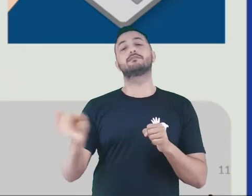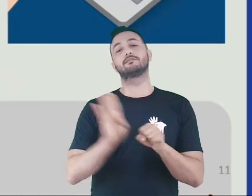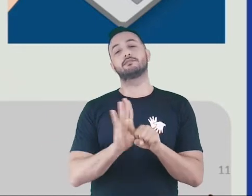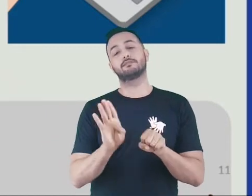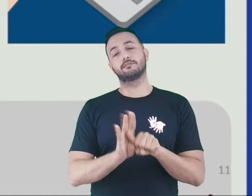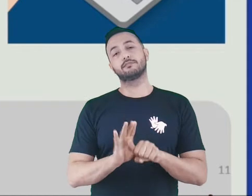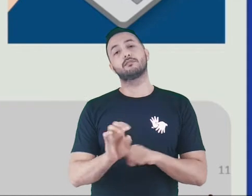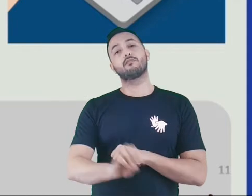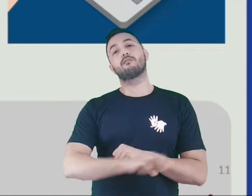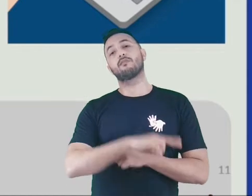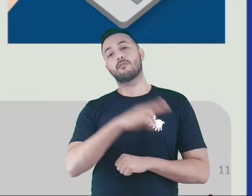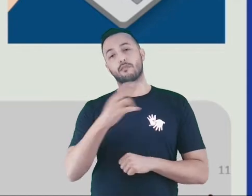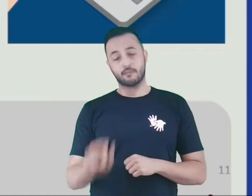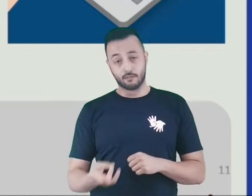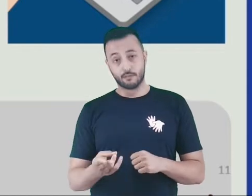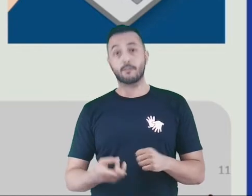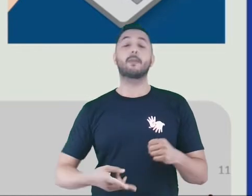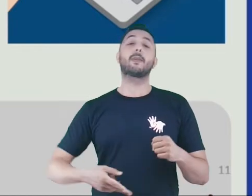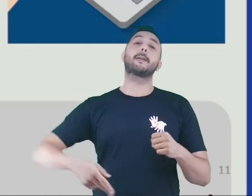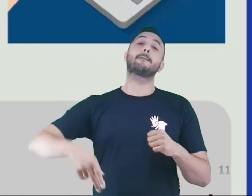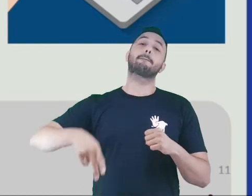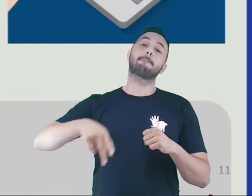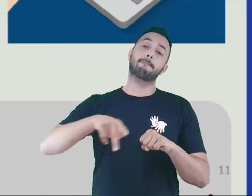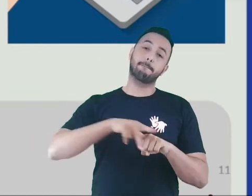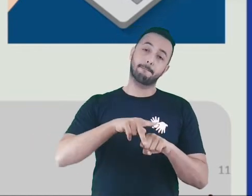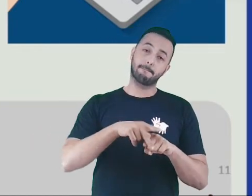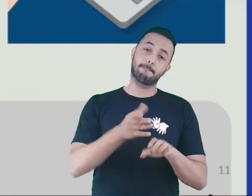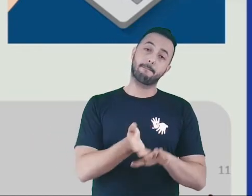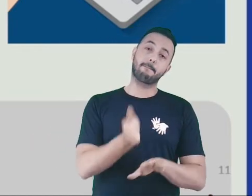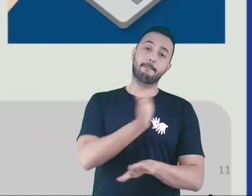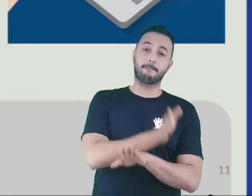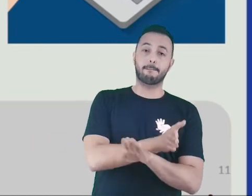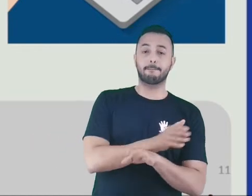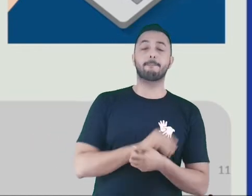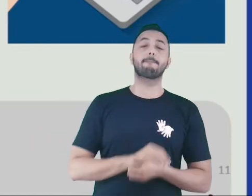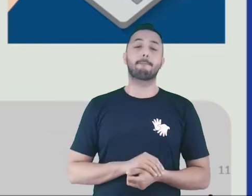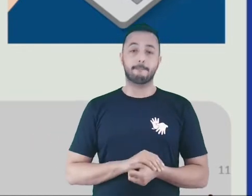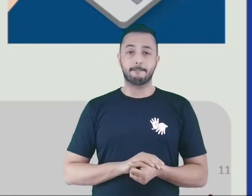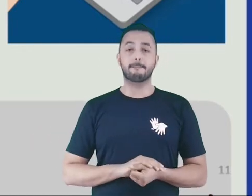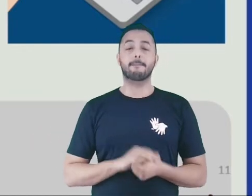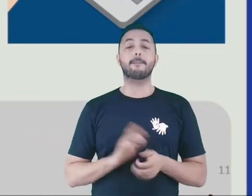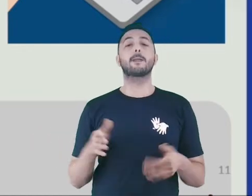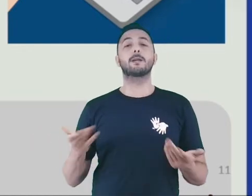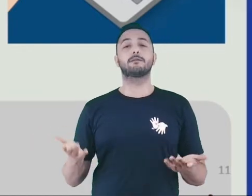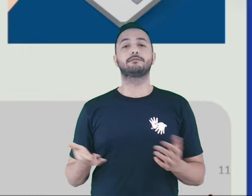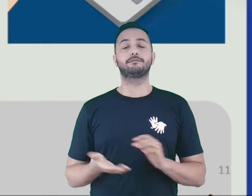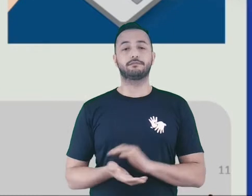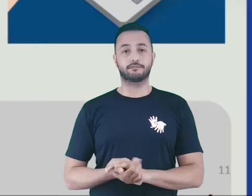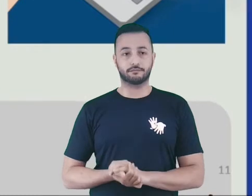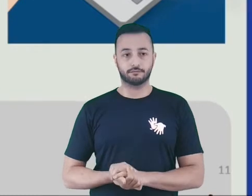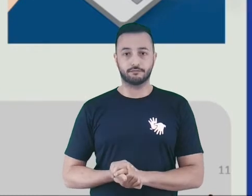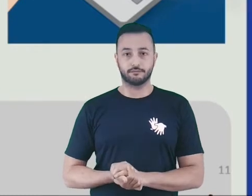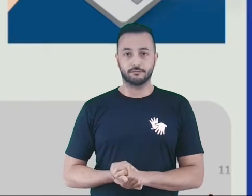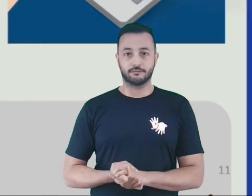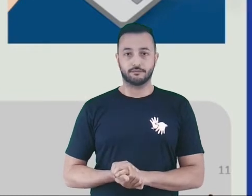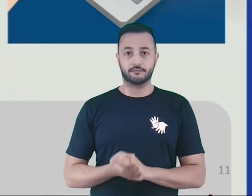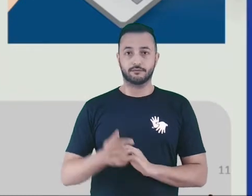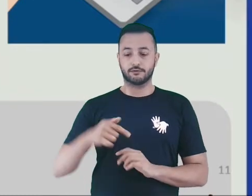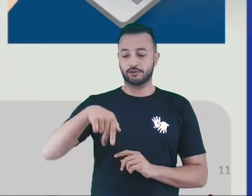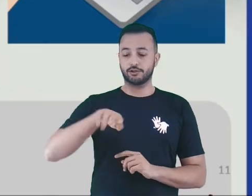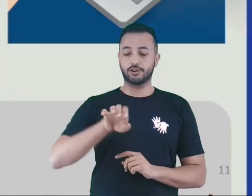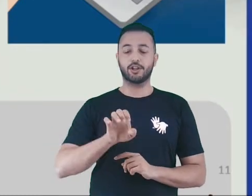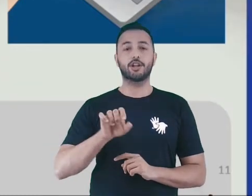substantivo ou um pronome anterior. Vê só, são eles